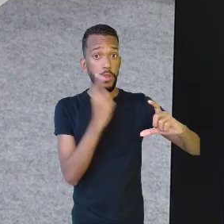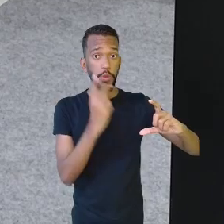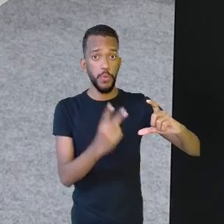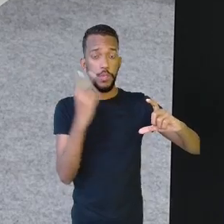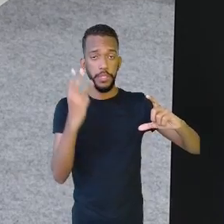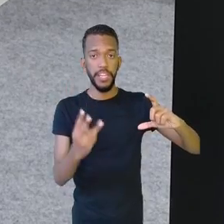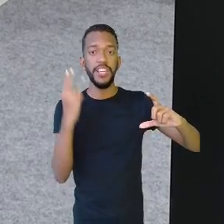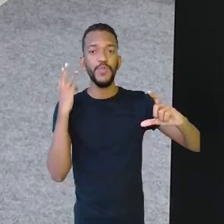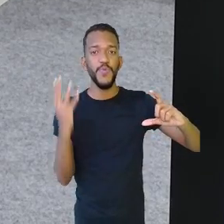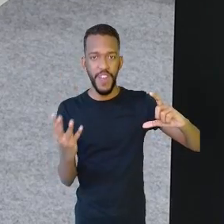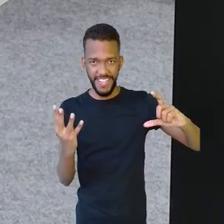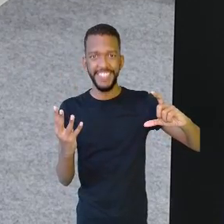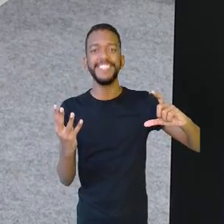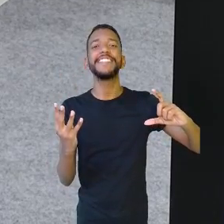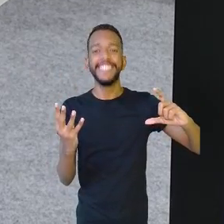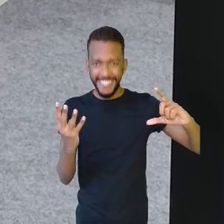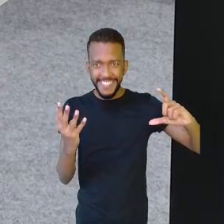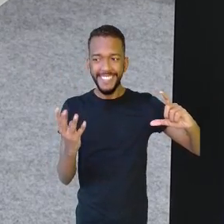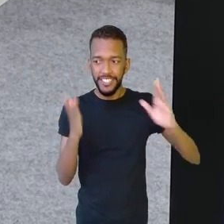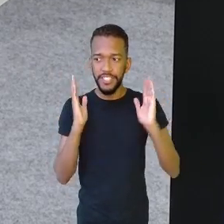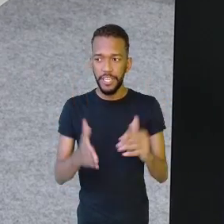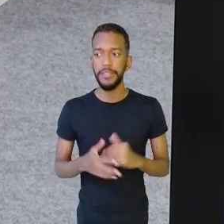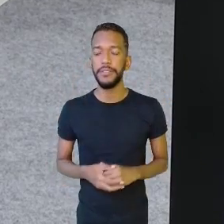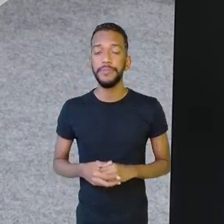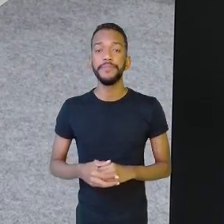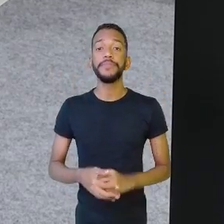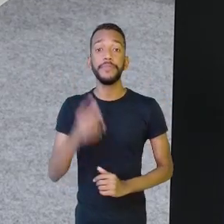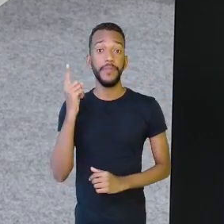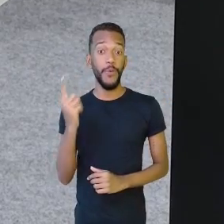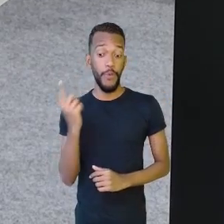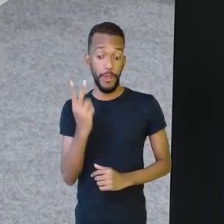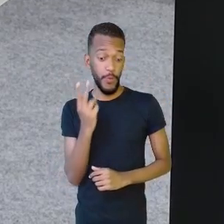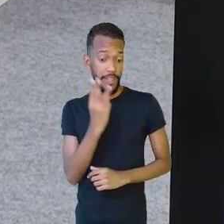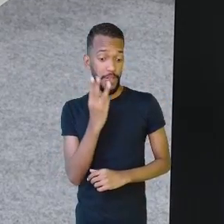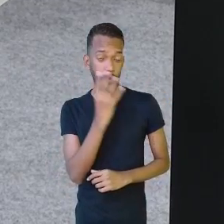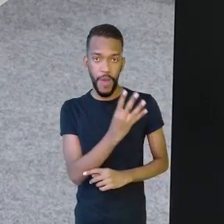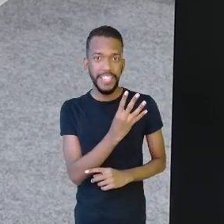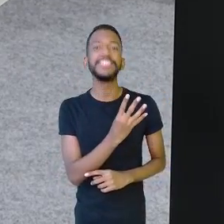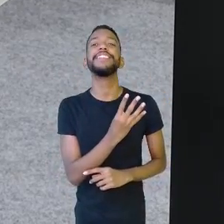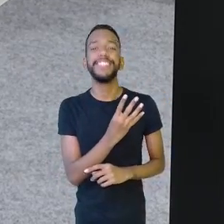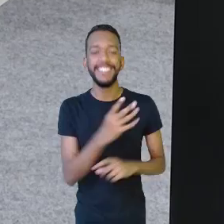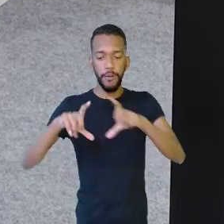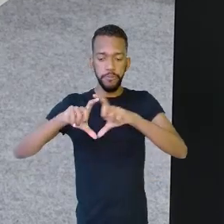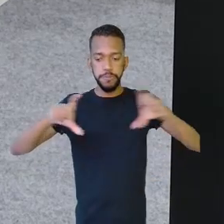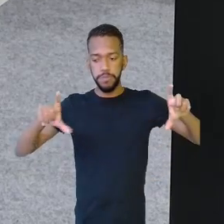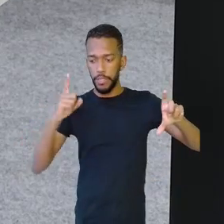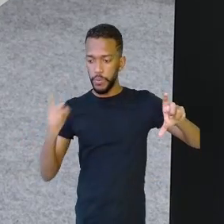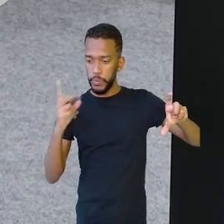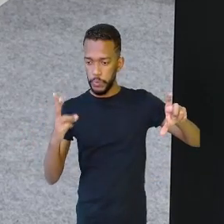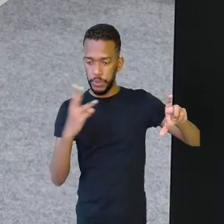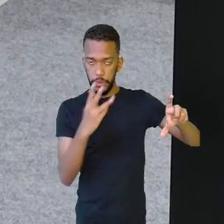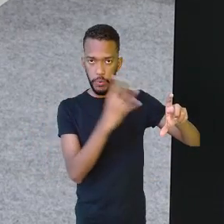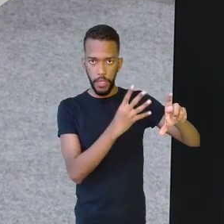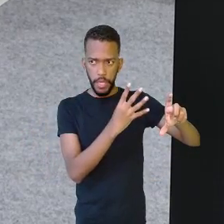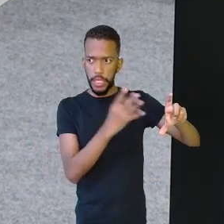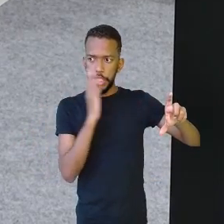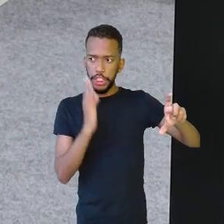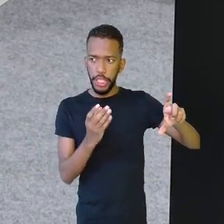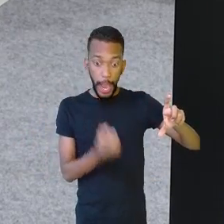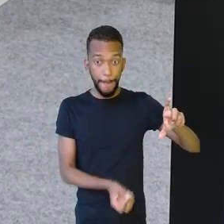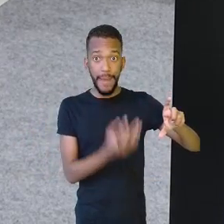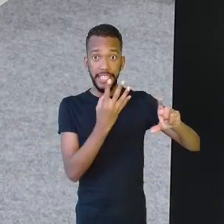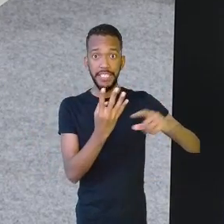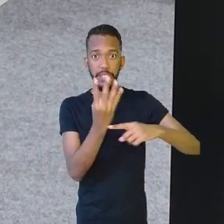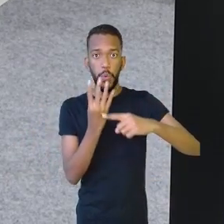2, 3, 4 partes. Eu dividi o inteiro em 4 partes. Por isso que apareceu o